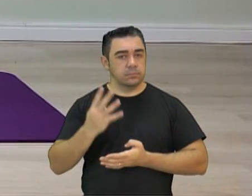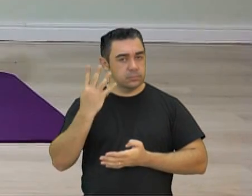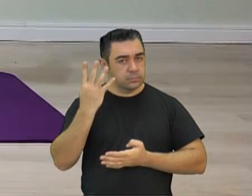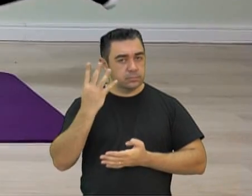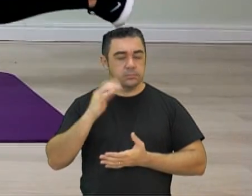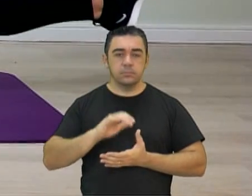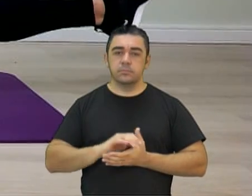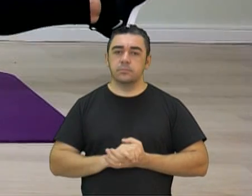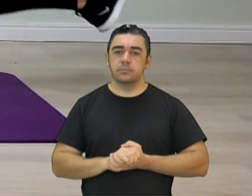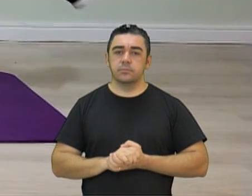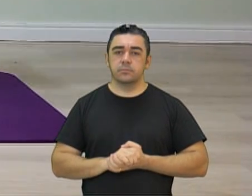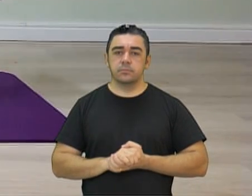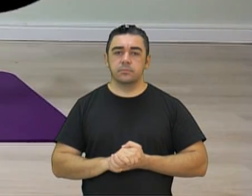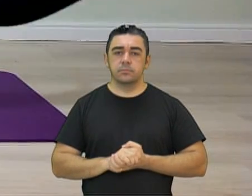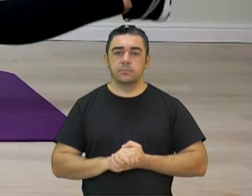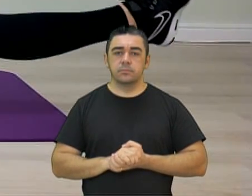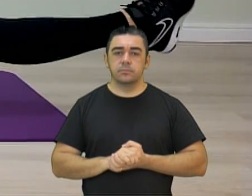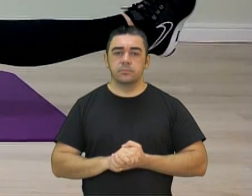4,